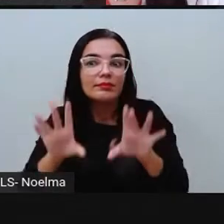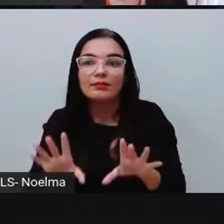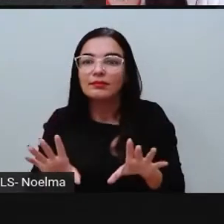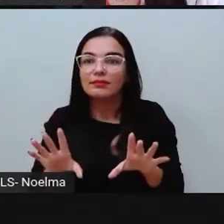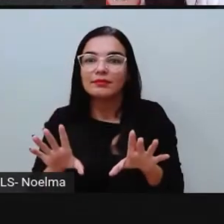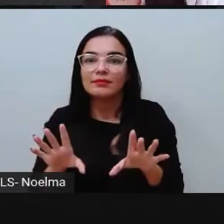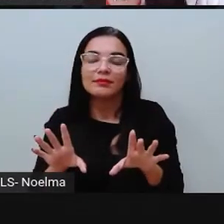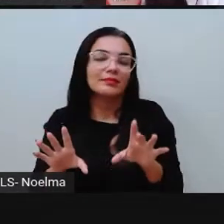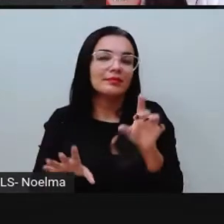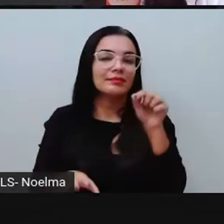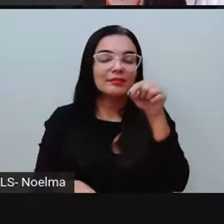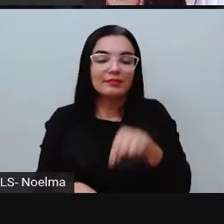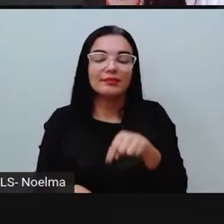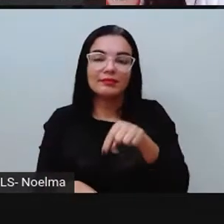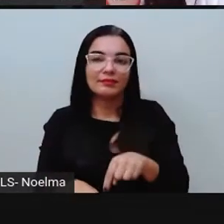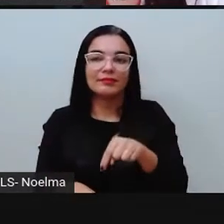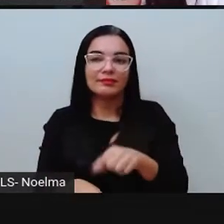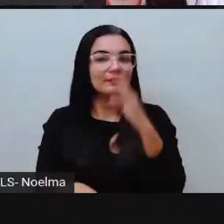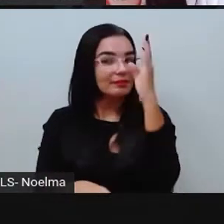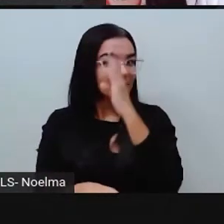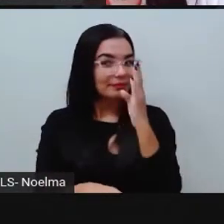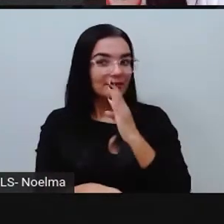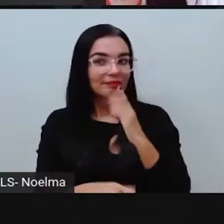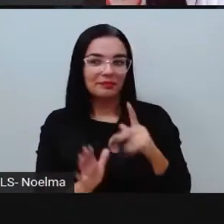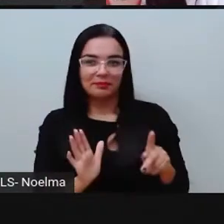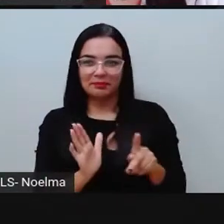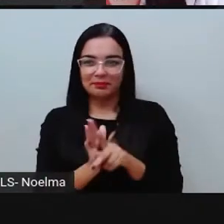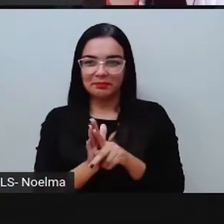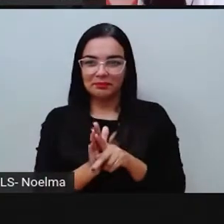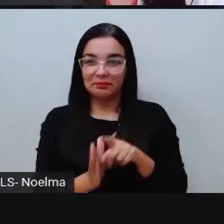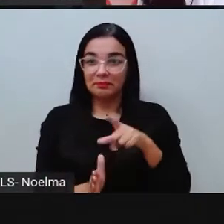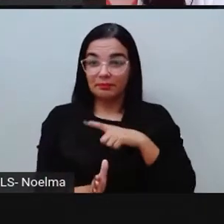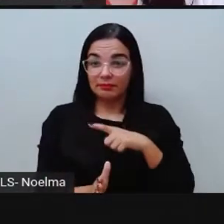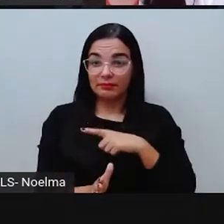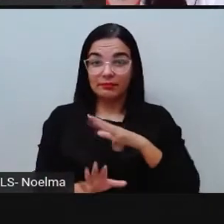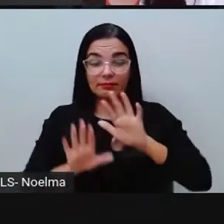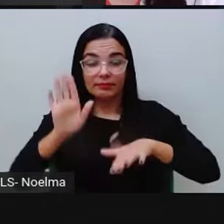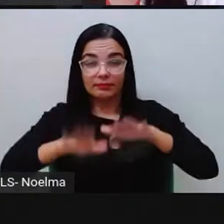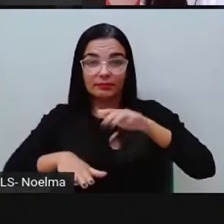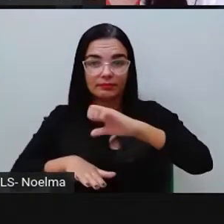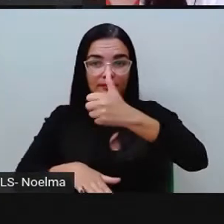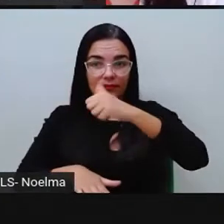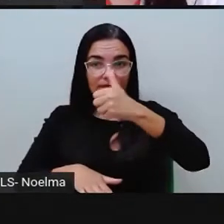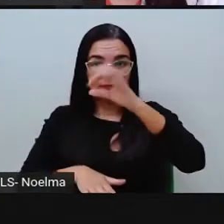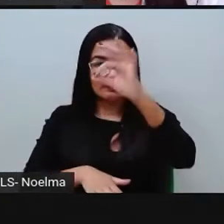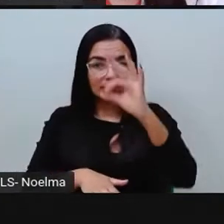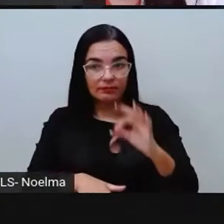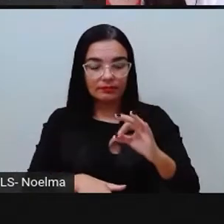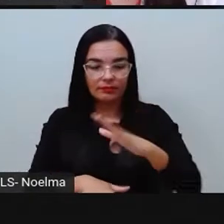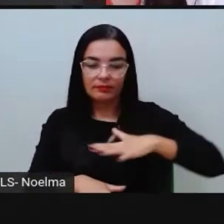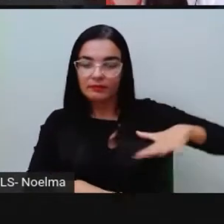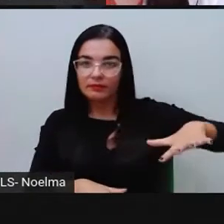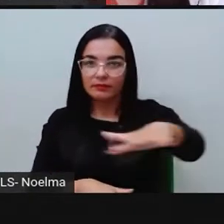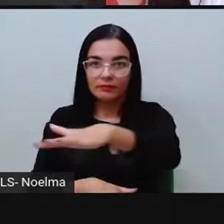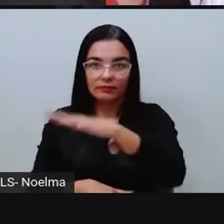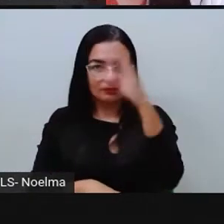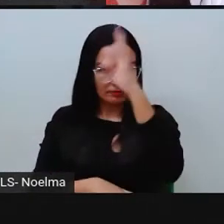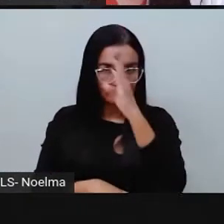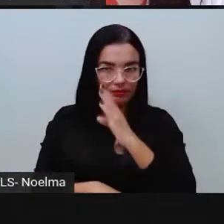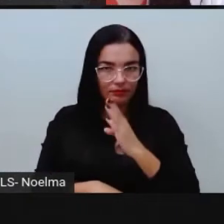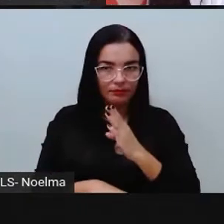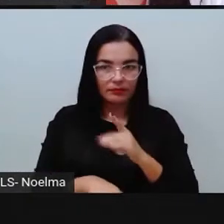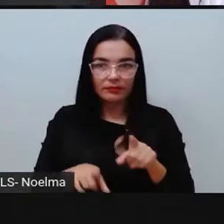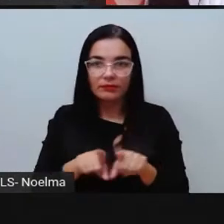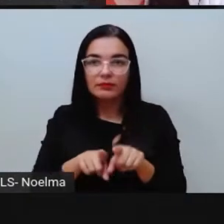território nacional e 70% da região Nordeste. Além dele ser um bioma que é exclusivo